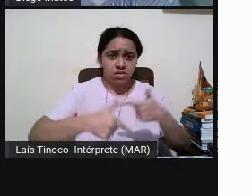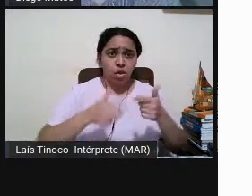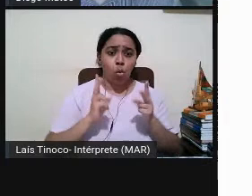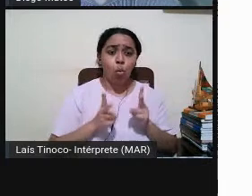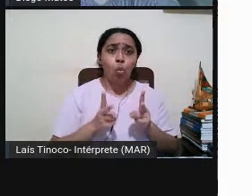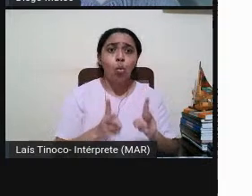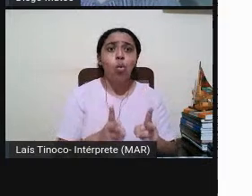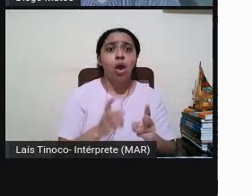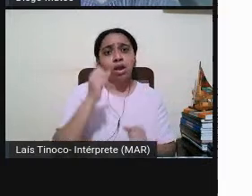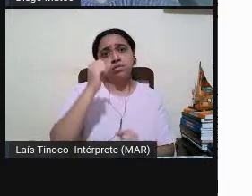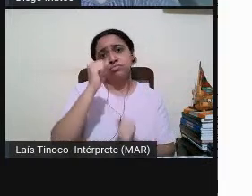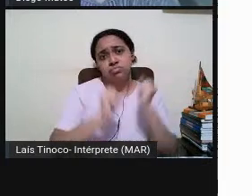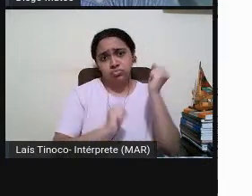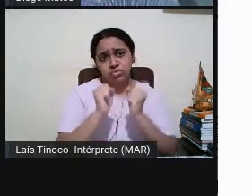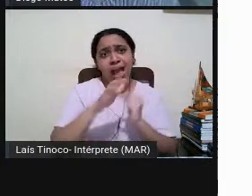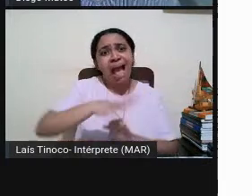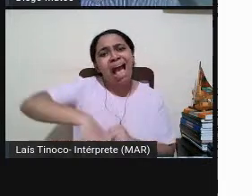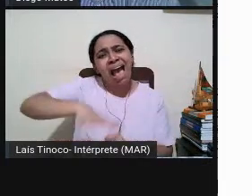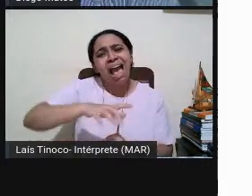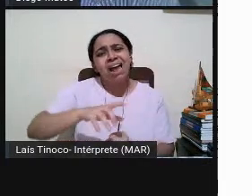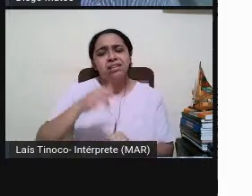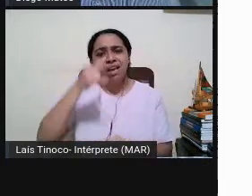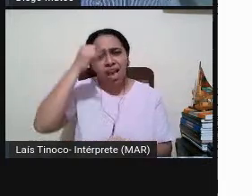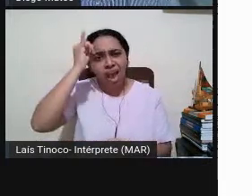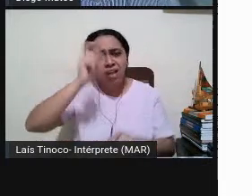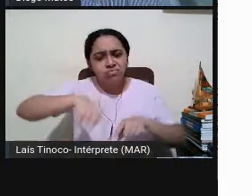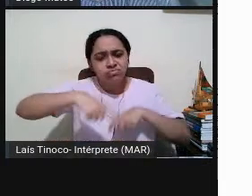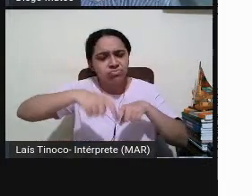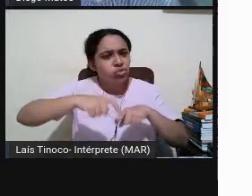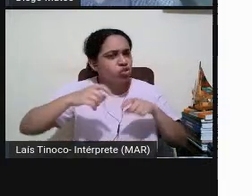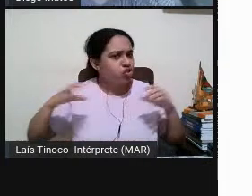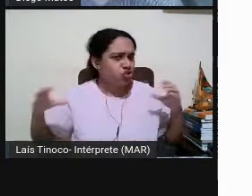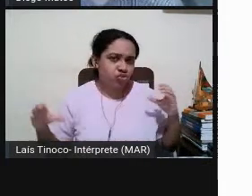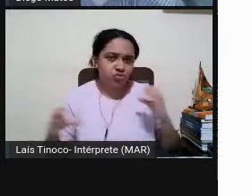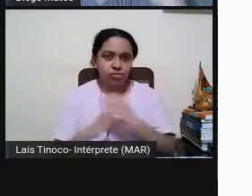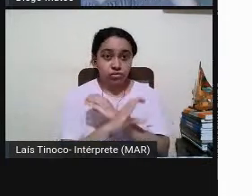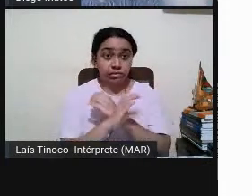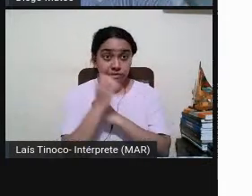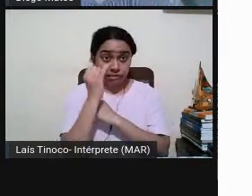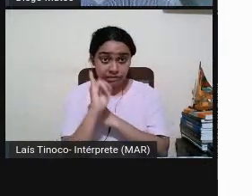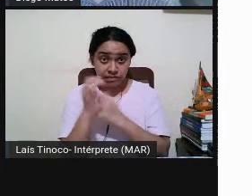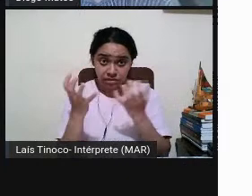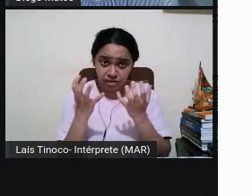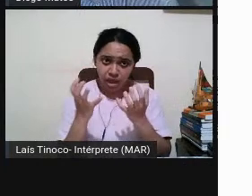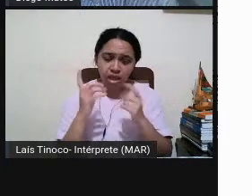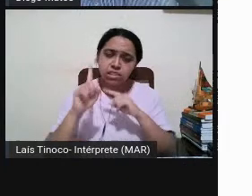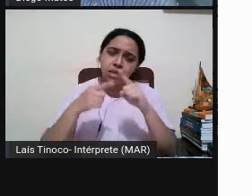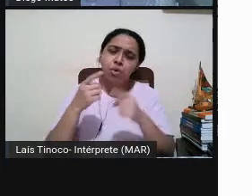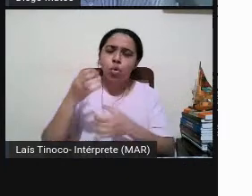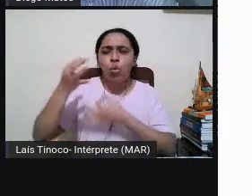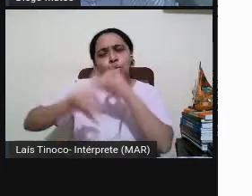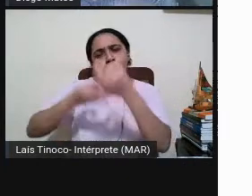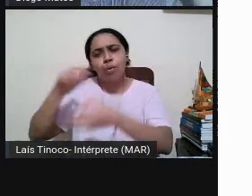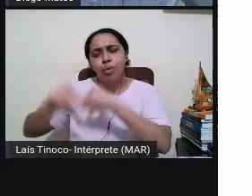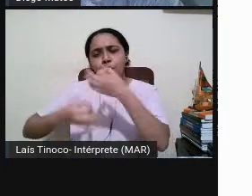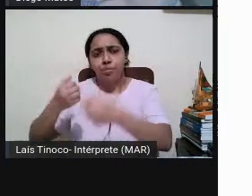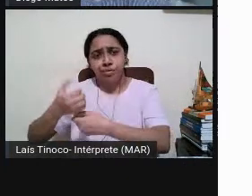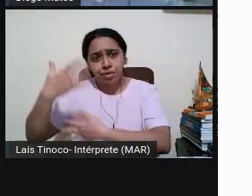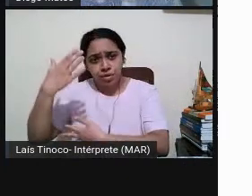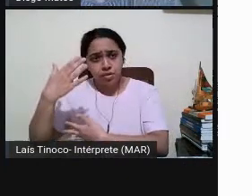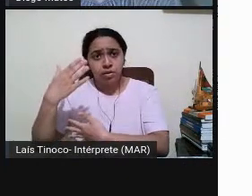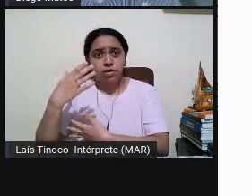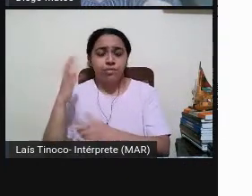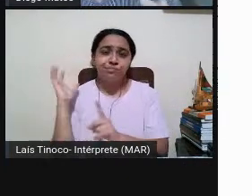indústria agropecuária como um todo então se vocês quiserem depois comentar algo sobre algum